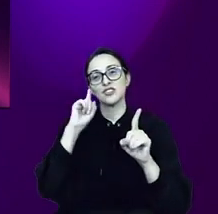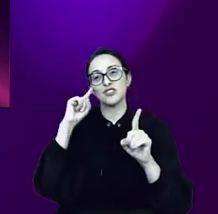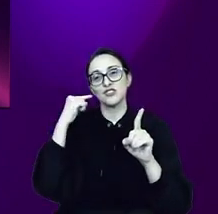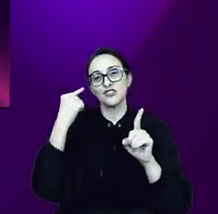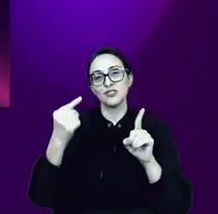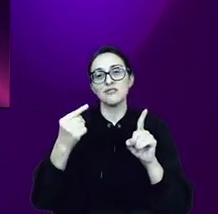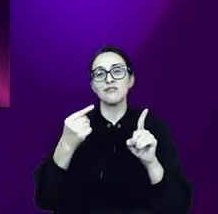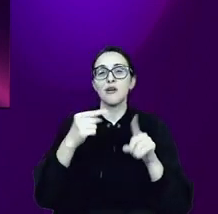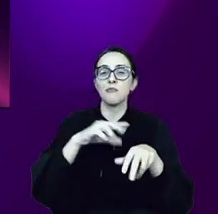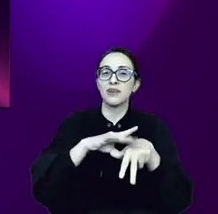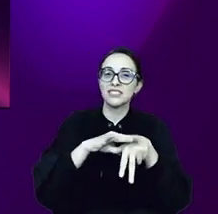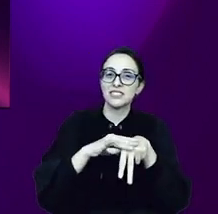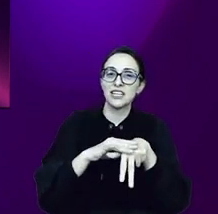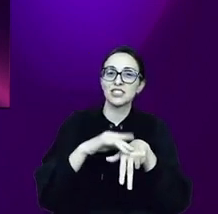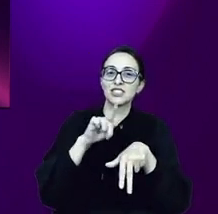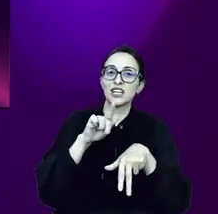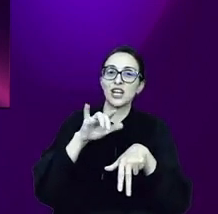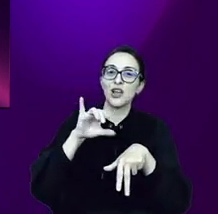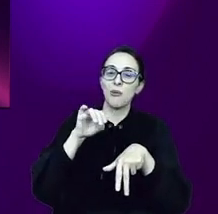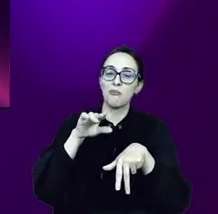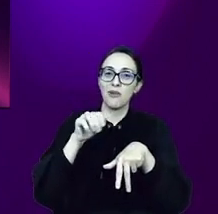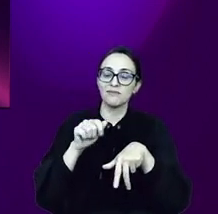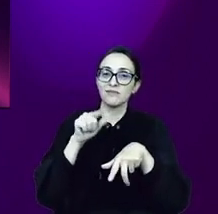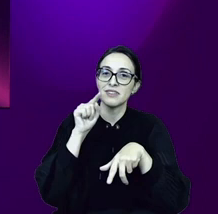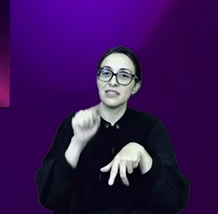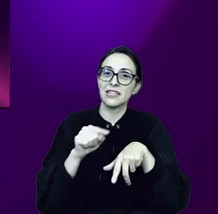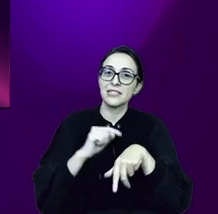dos pacientes com gliomas, né? Ele é um